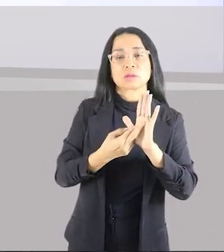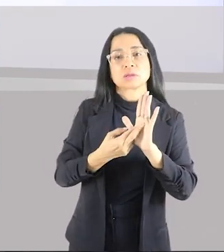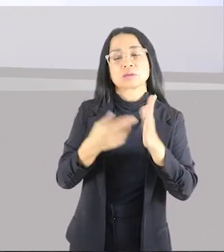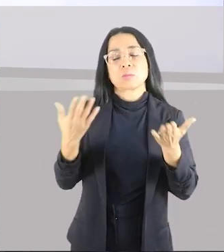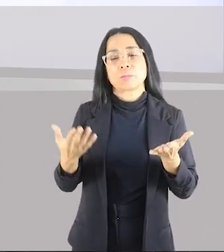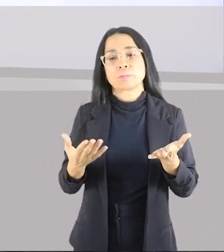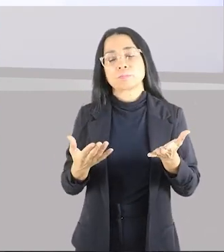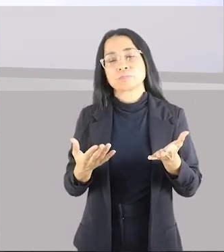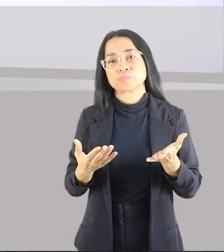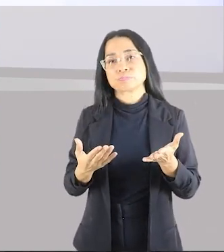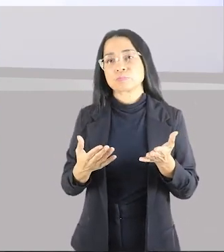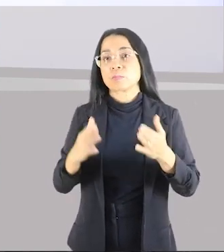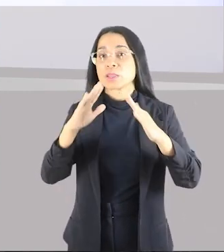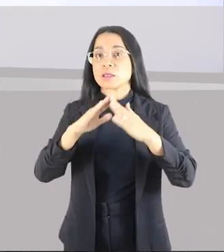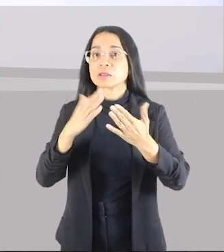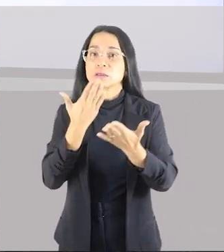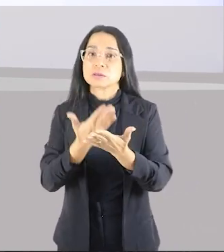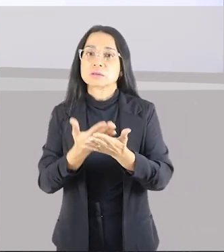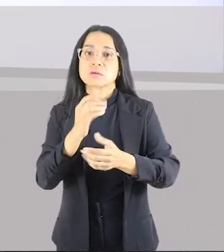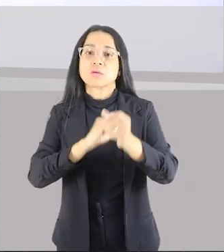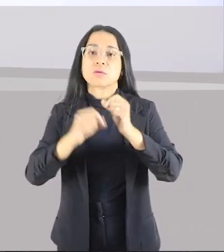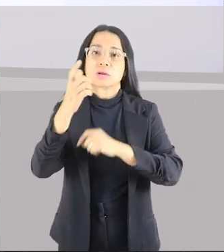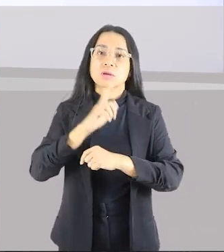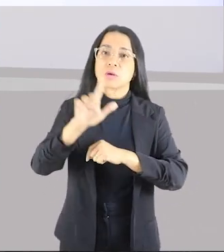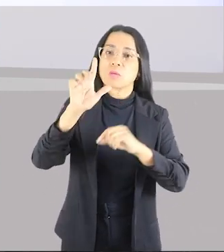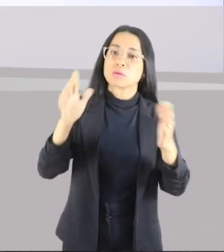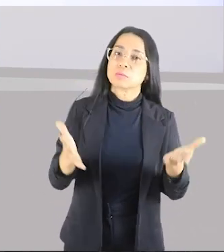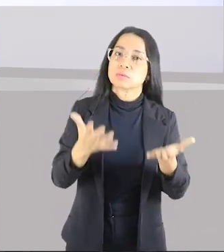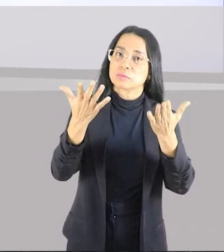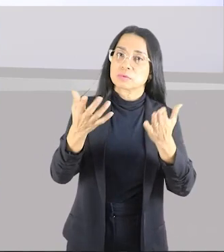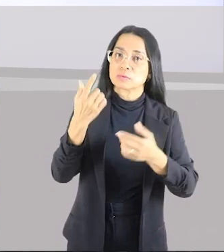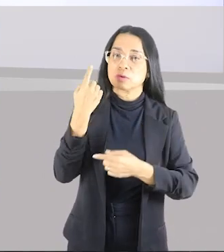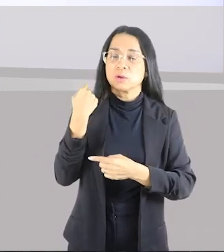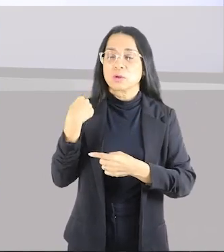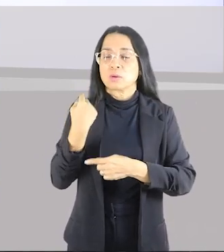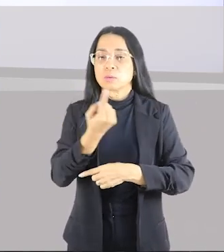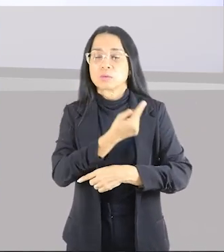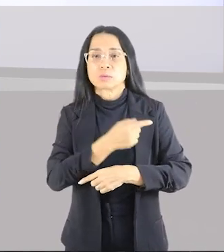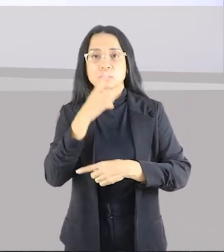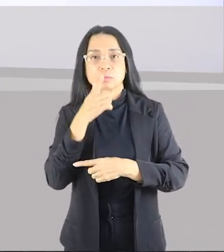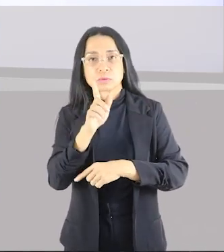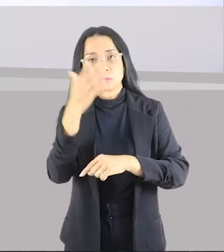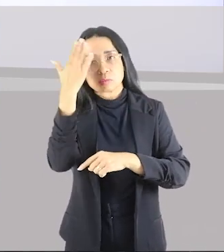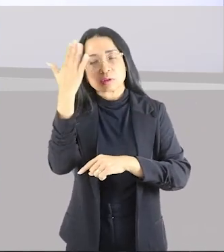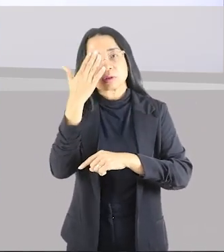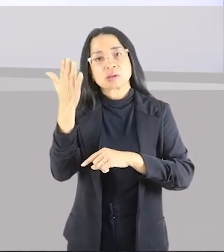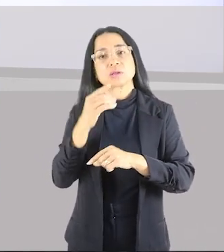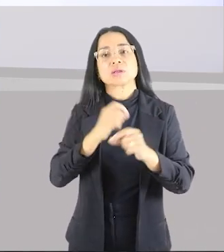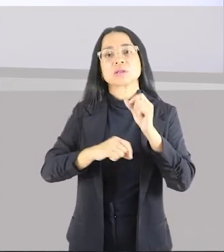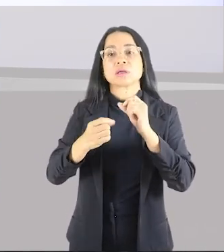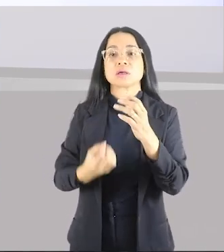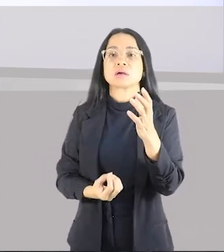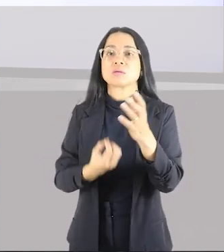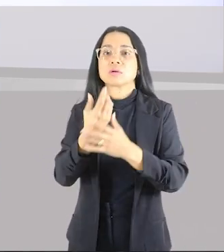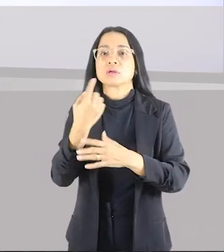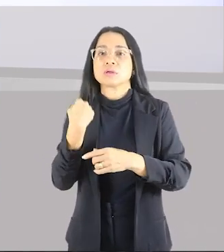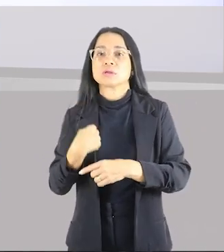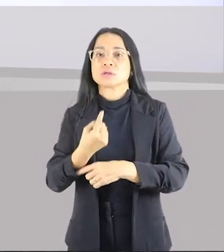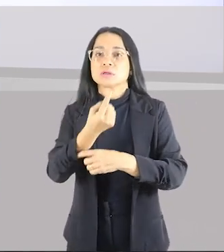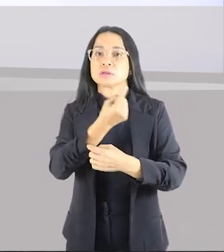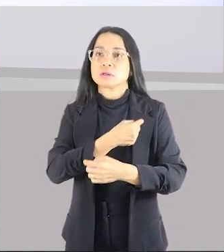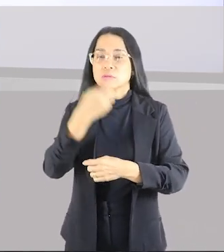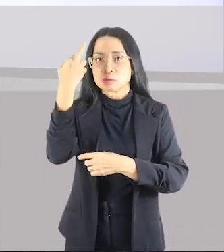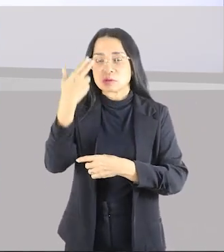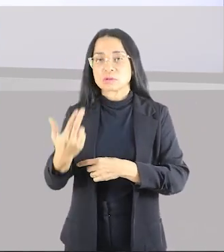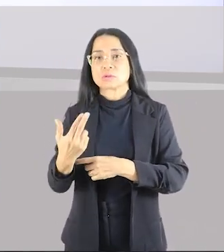outras manifestações nós conseguimos entender a nossa própria história, a origem do nosso país ou a origem das nossas